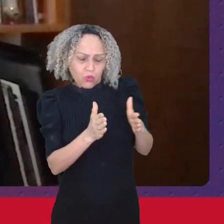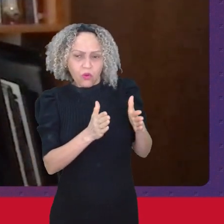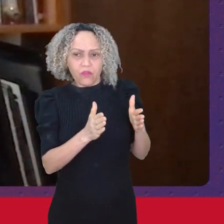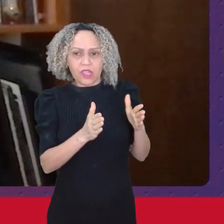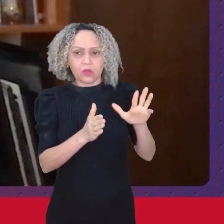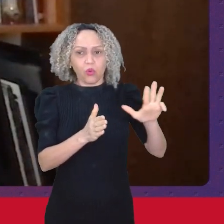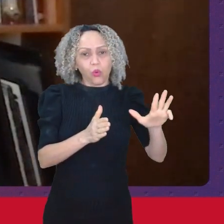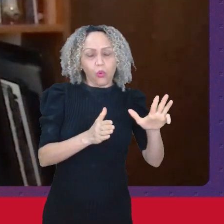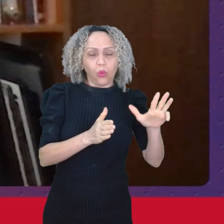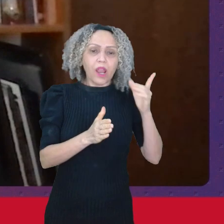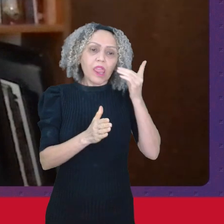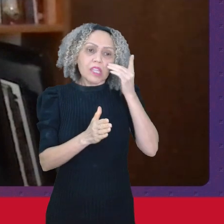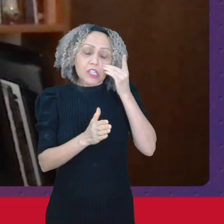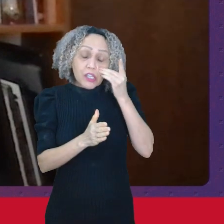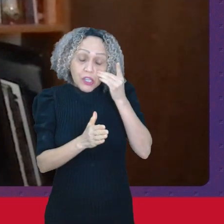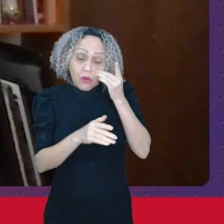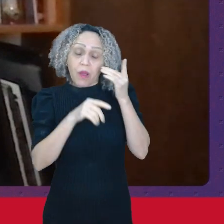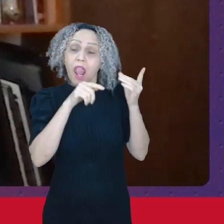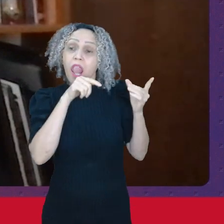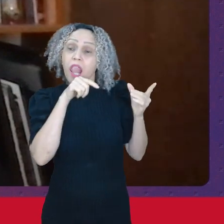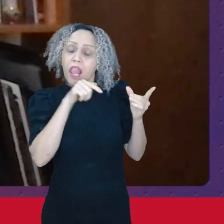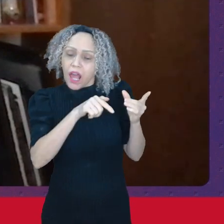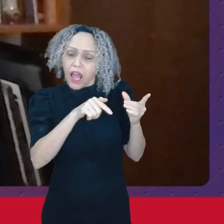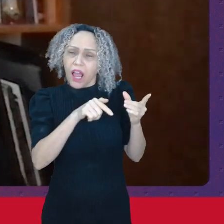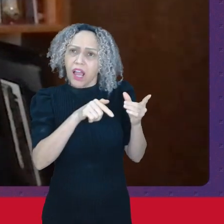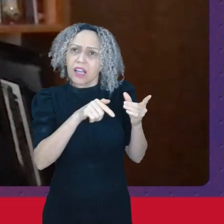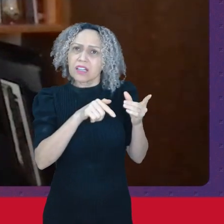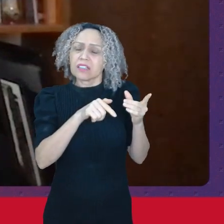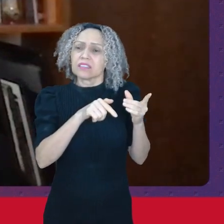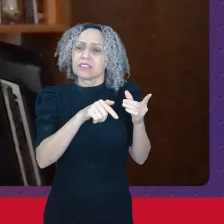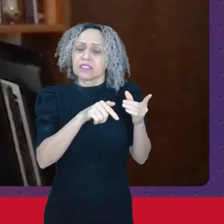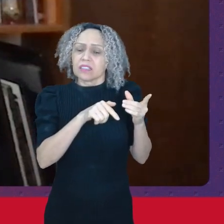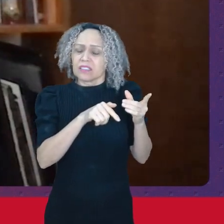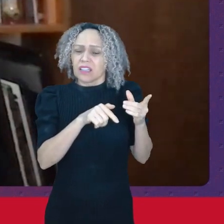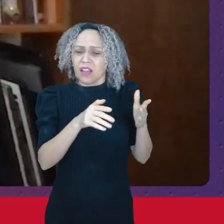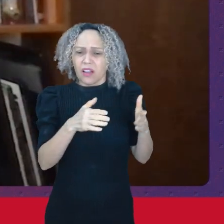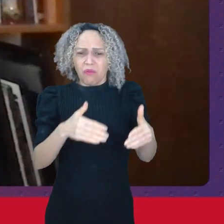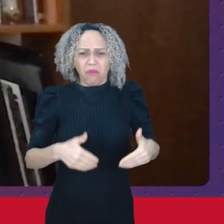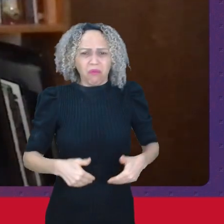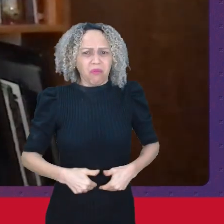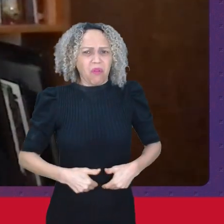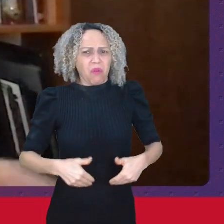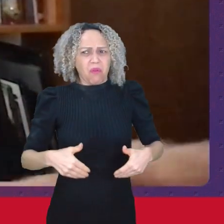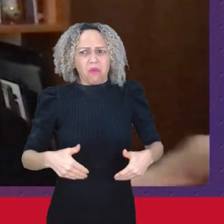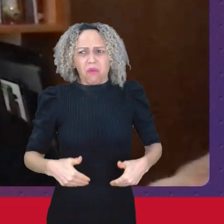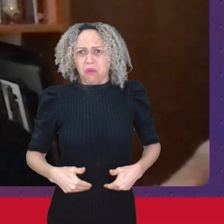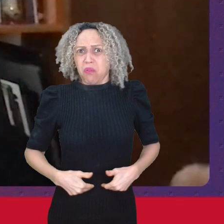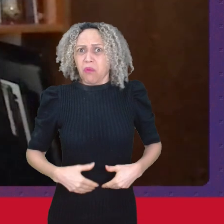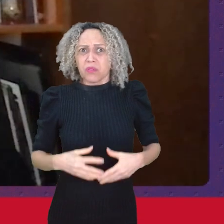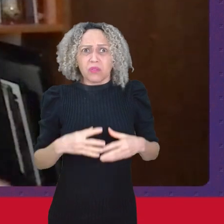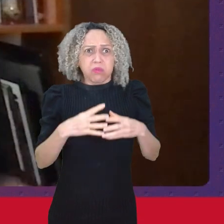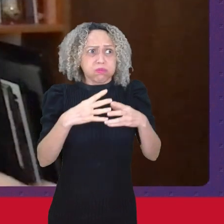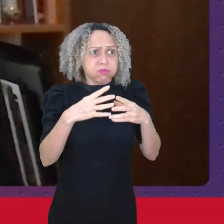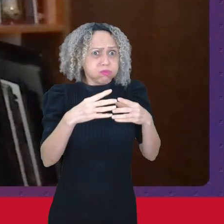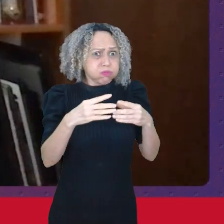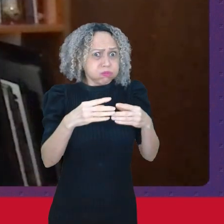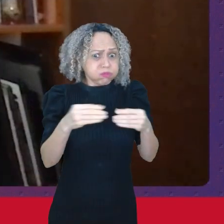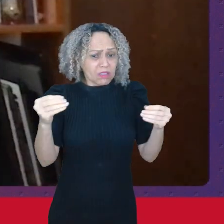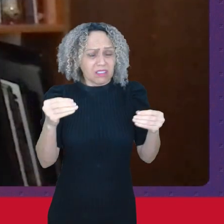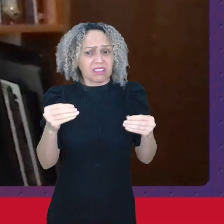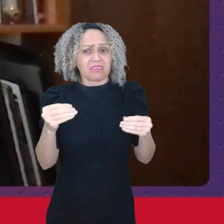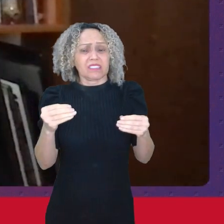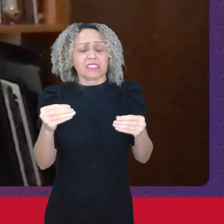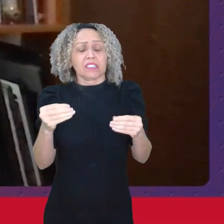de transferência de renda, muita gente acha que foi o Bolsa Família, não foi o Bolsa Família, um conjunto de políticas, eu vou